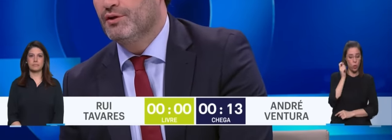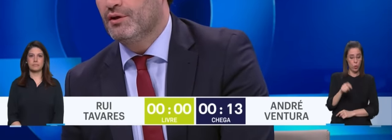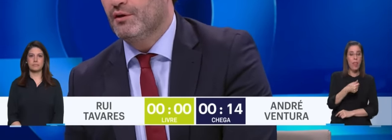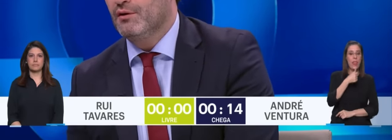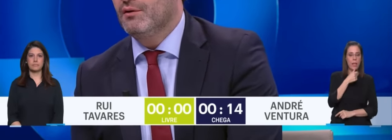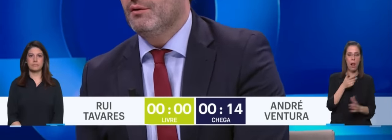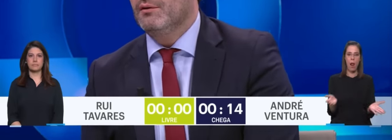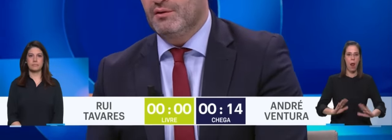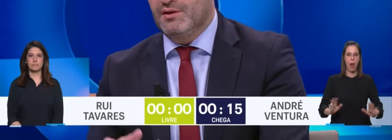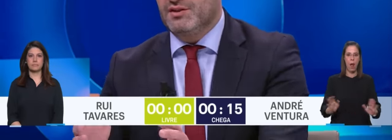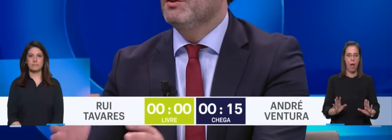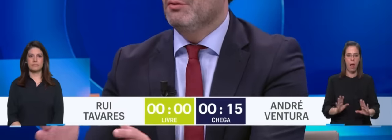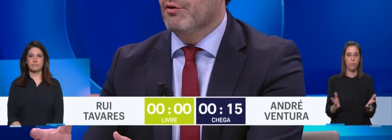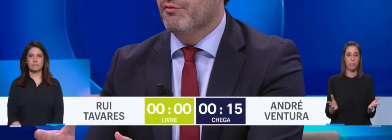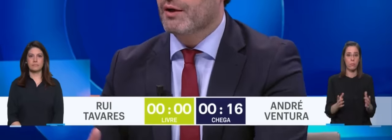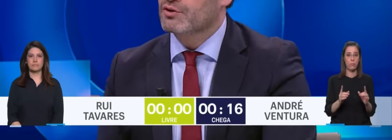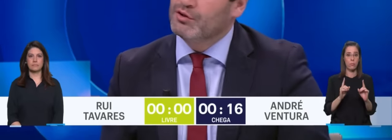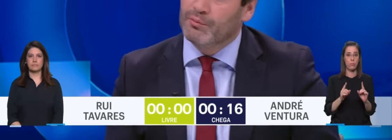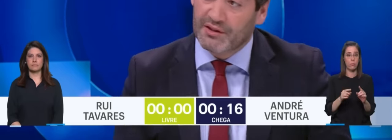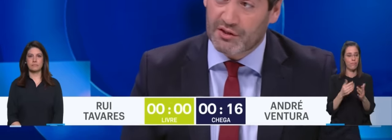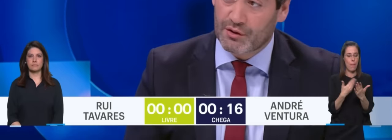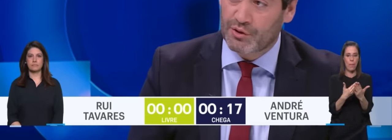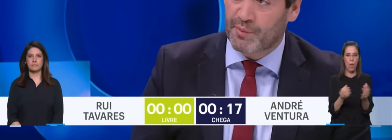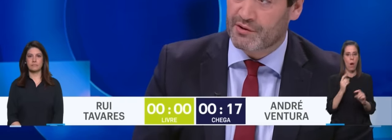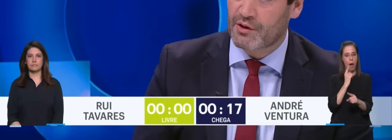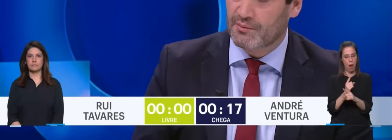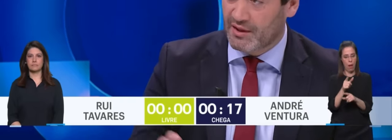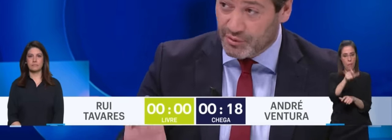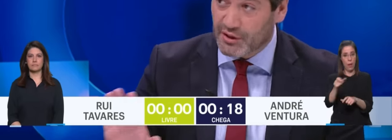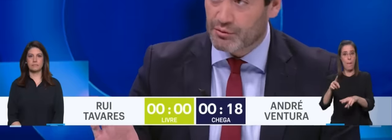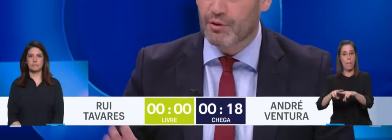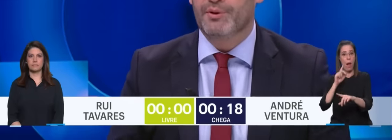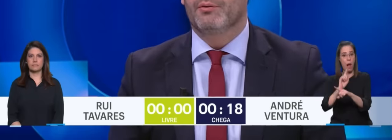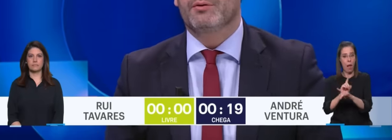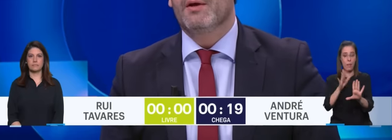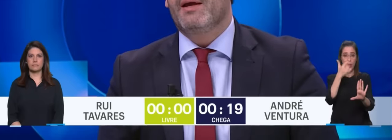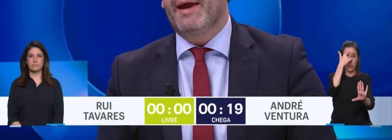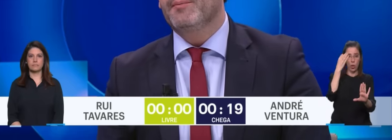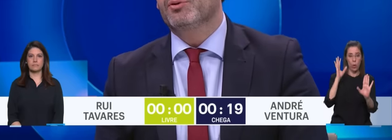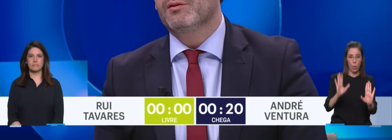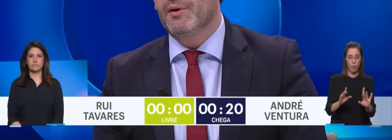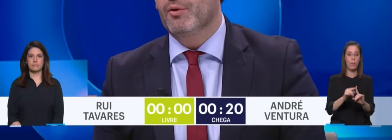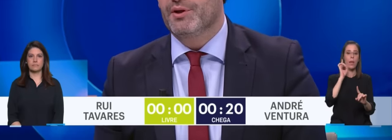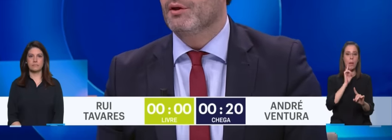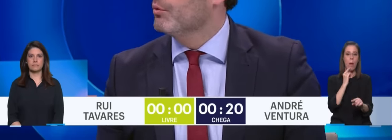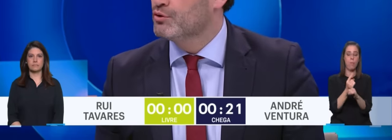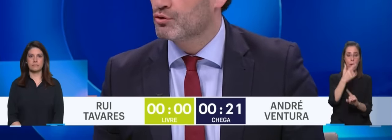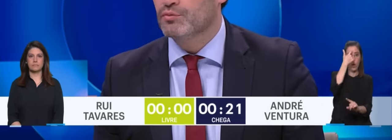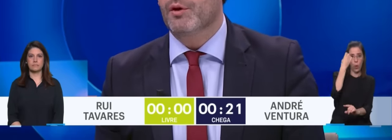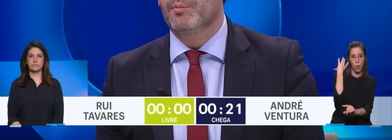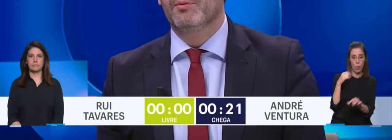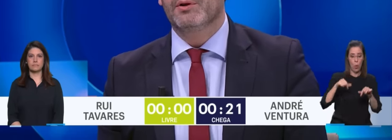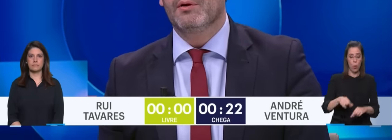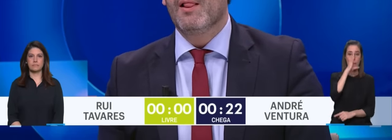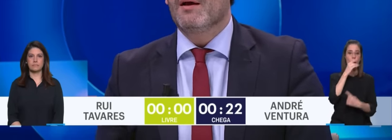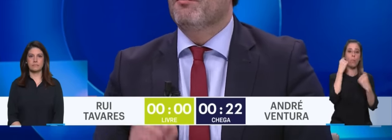que não haveria que estes indícios eram fracos que decidiu manter estes arguidos presos portanto é importante que as pessoas compreendam isso é importante também compreender como disse hoje o